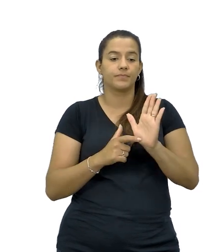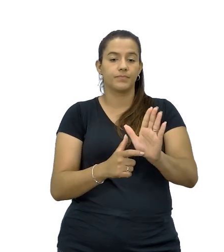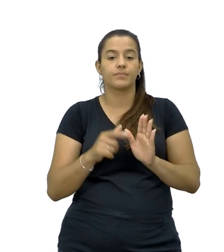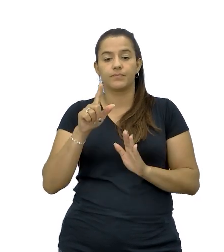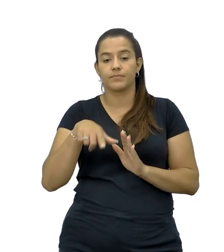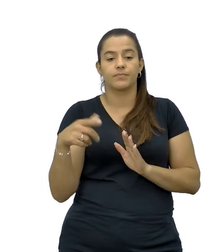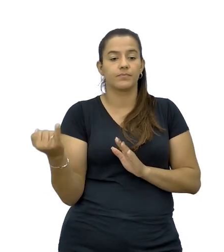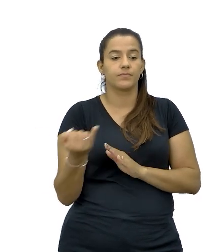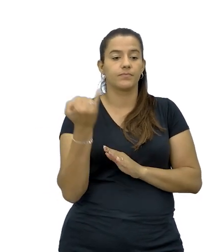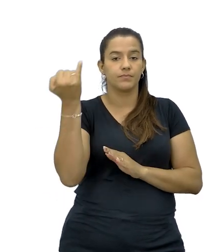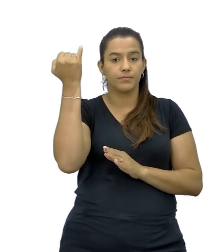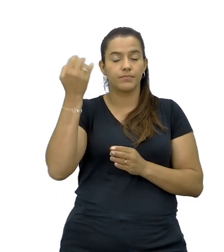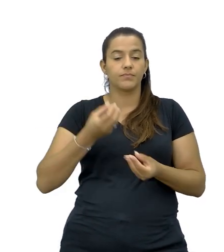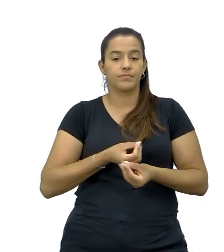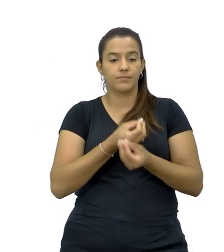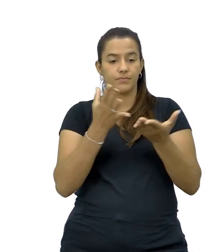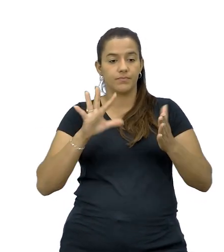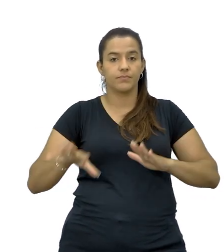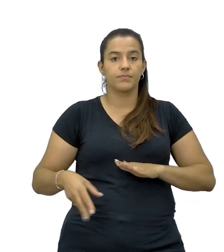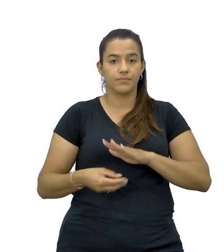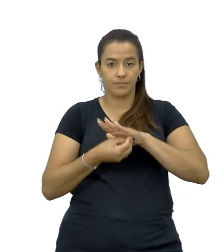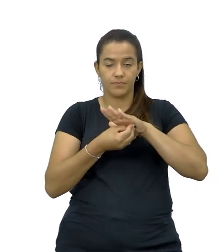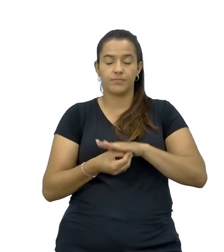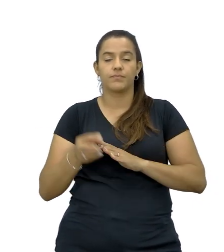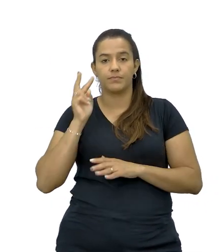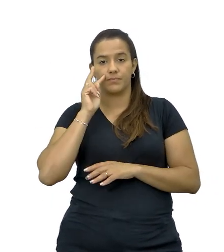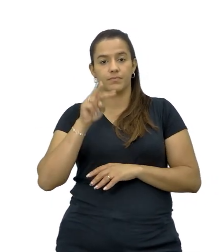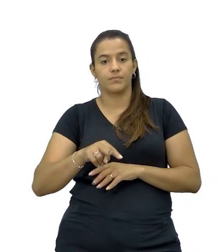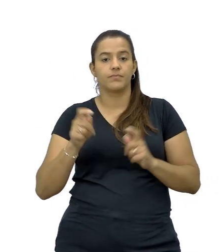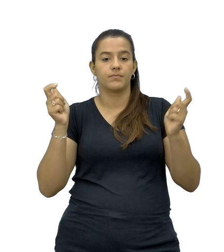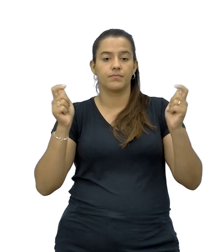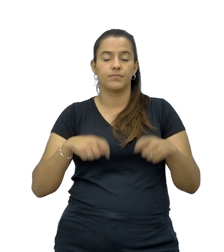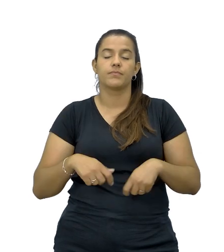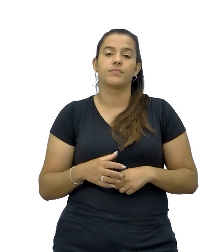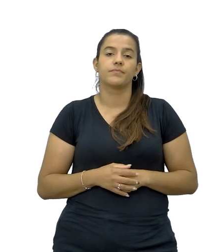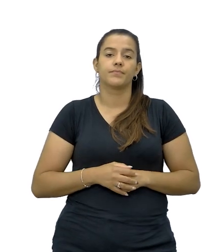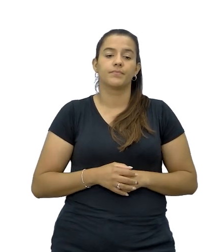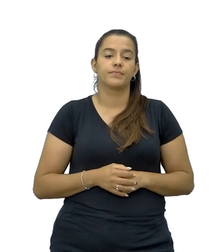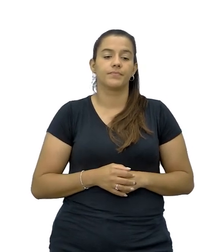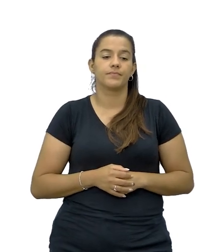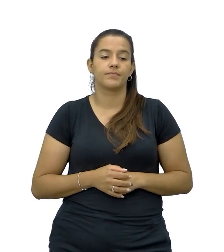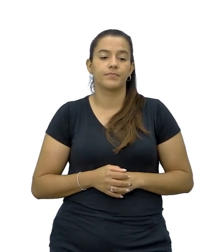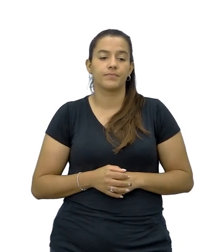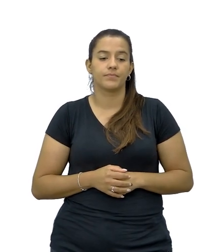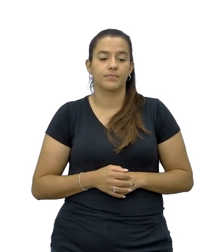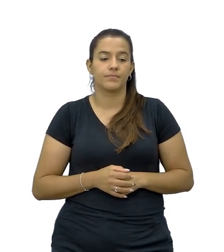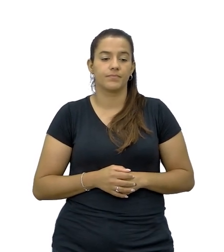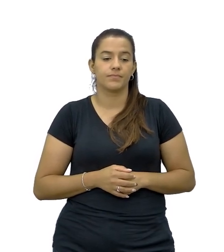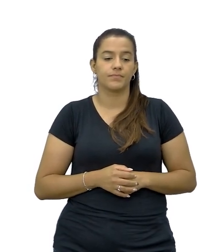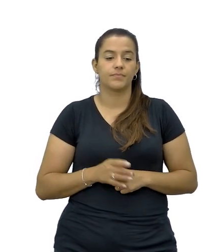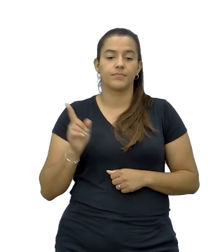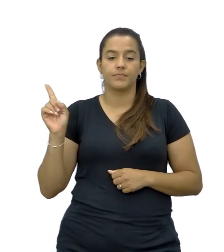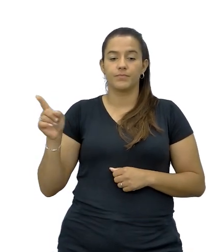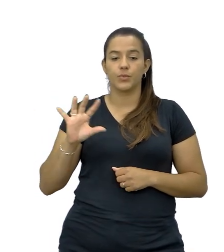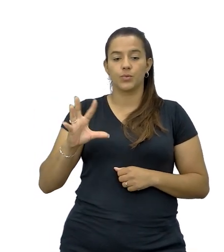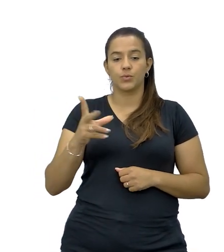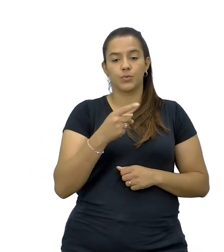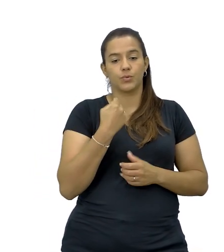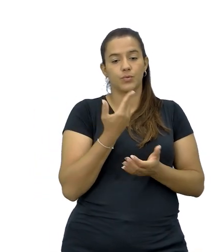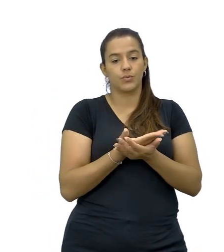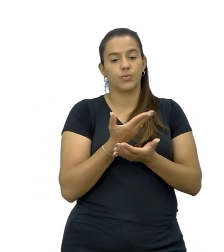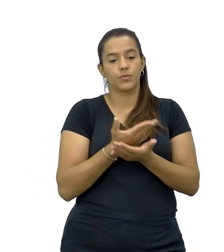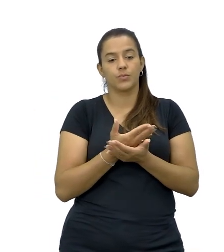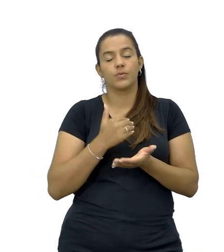são importantes ficarem no vídeo também, para que o professor possa depois também observar. Aqui são as